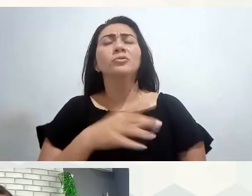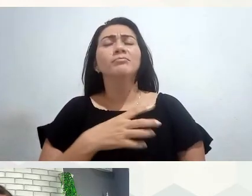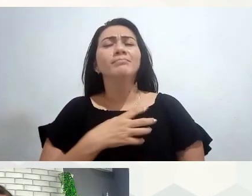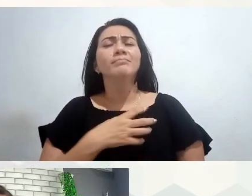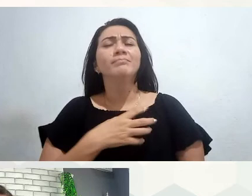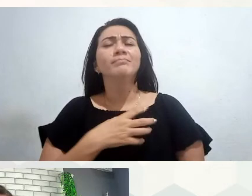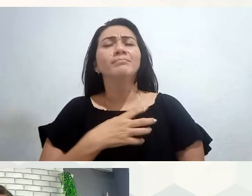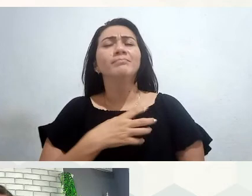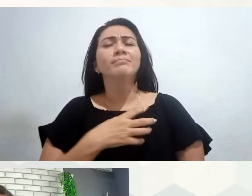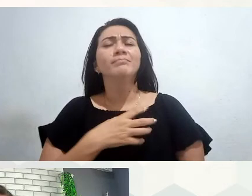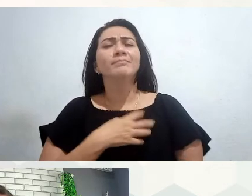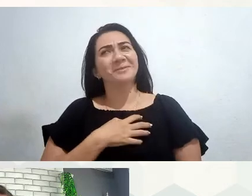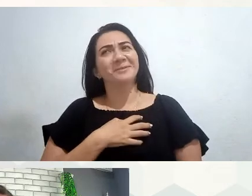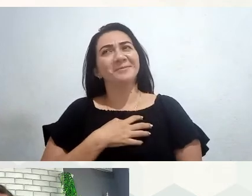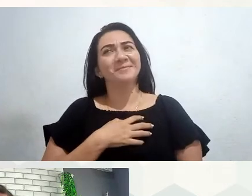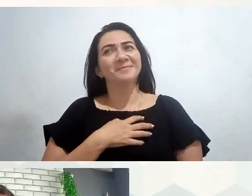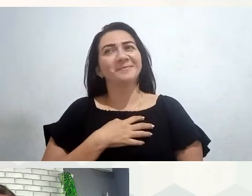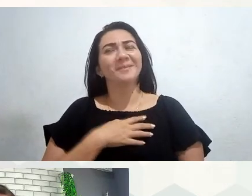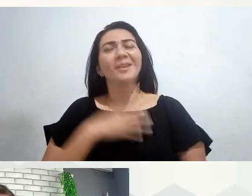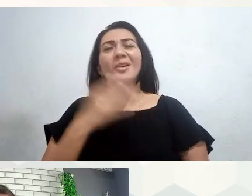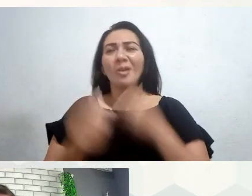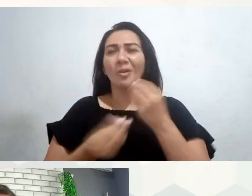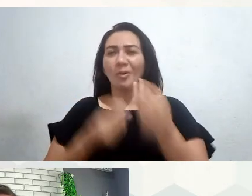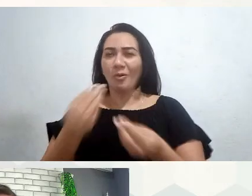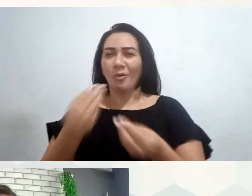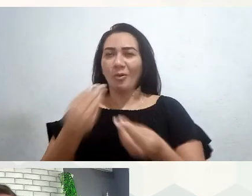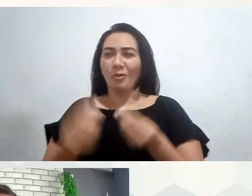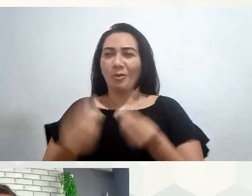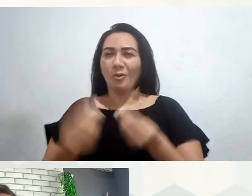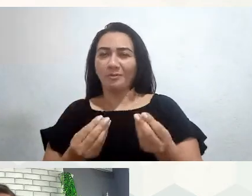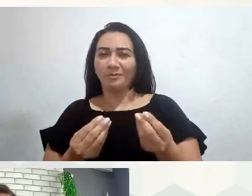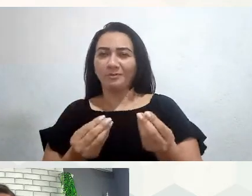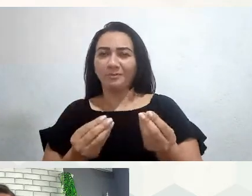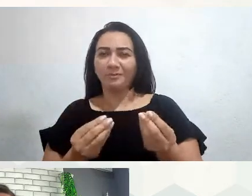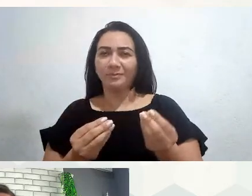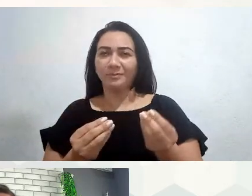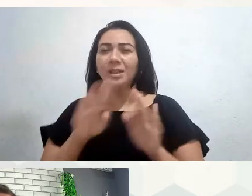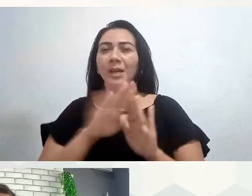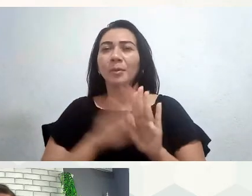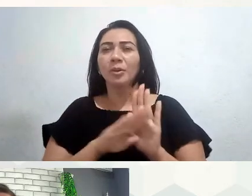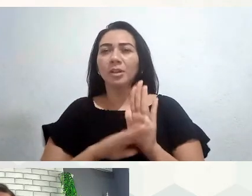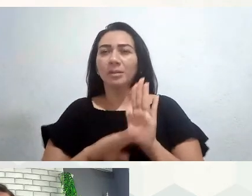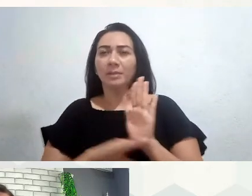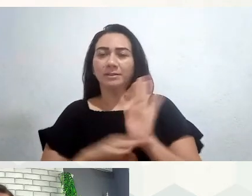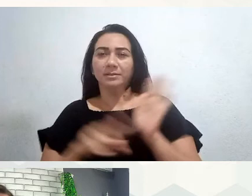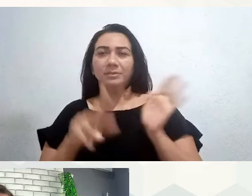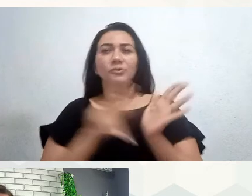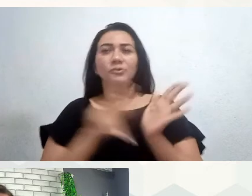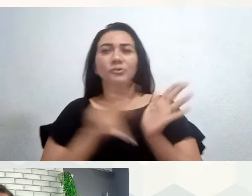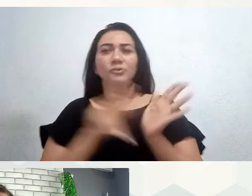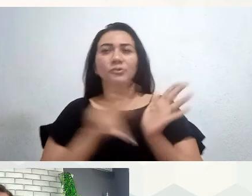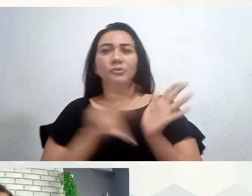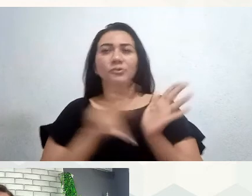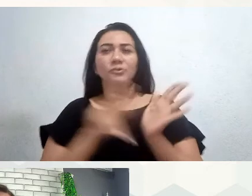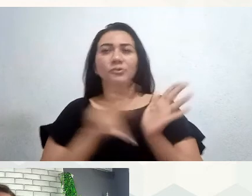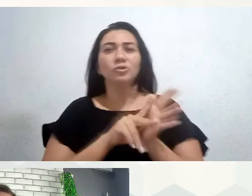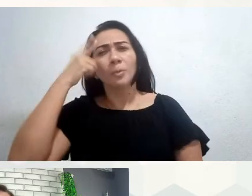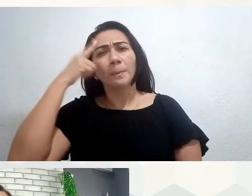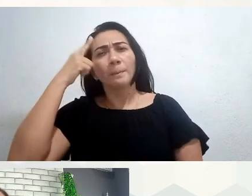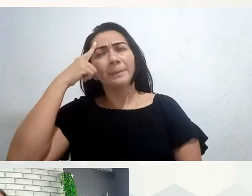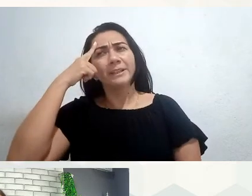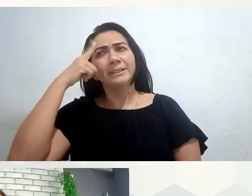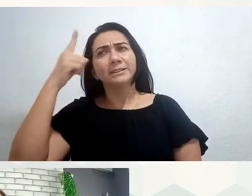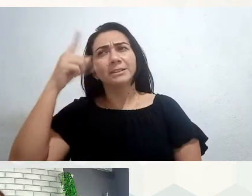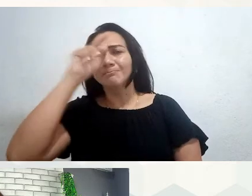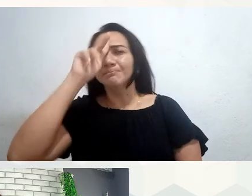da elaboração do projeto e sua submissão? Quais reflexões pessoais e profissionais você fez